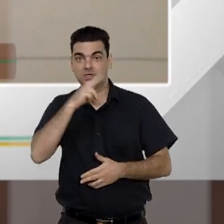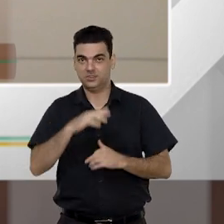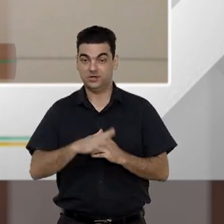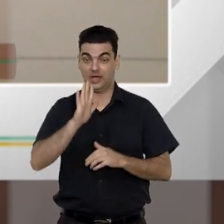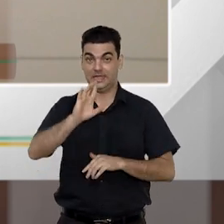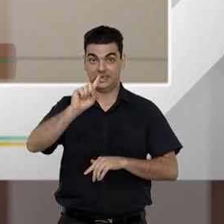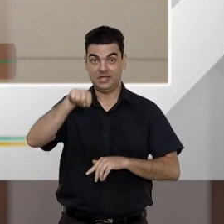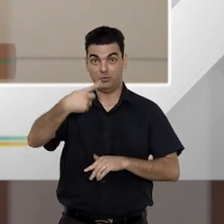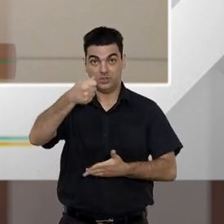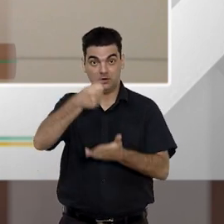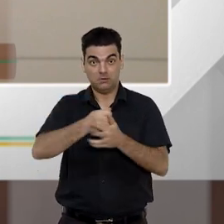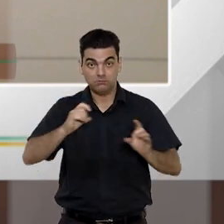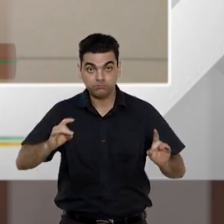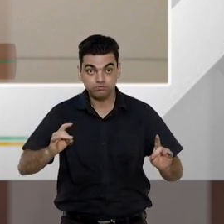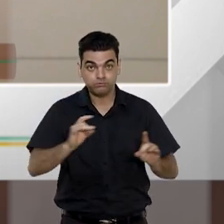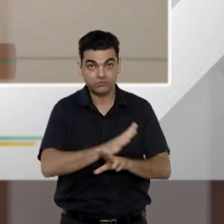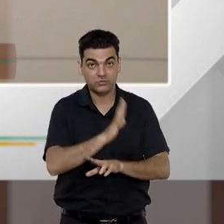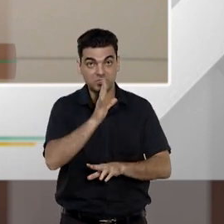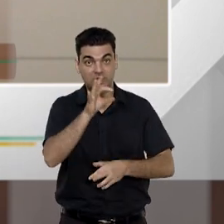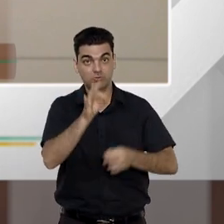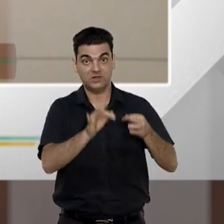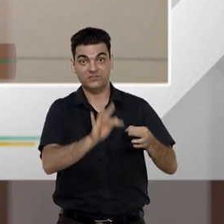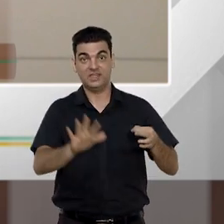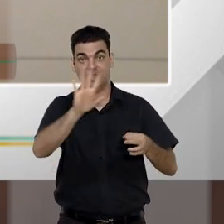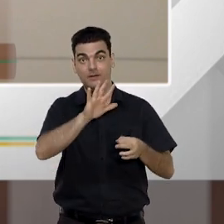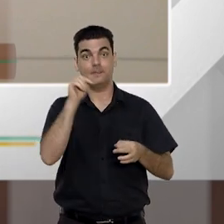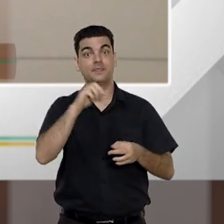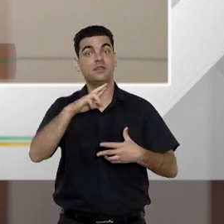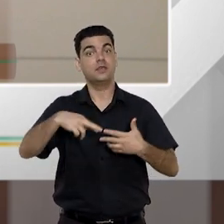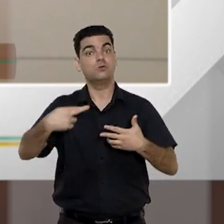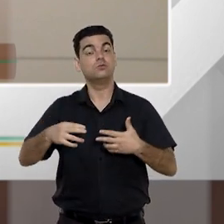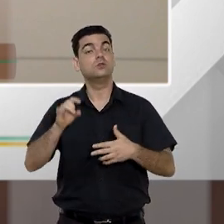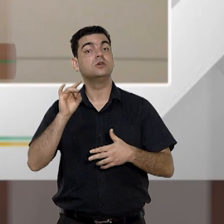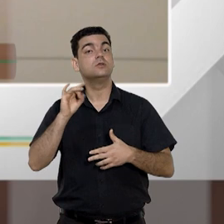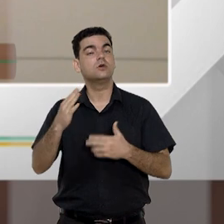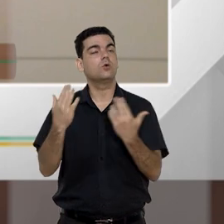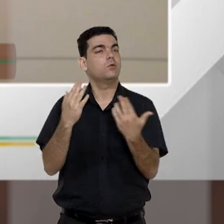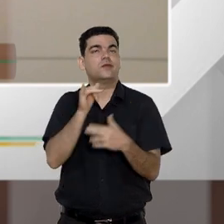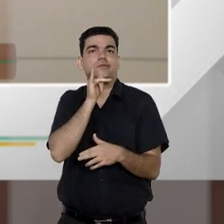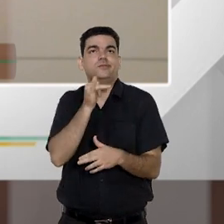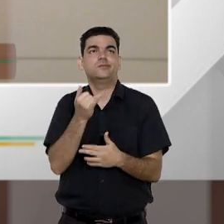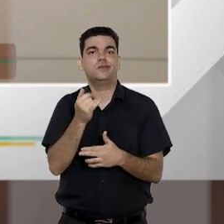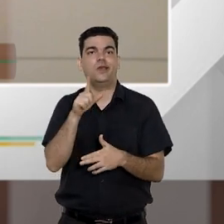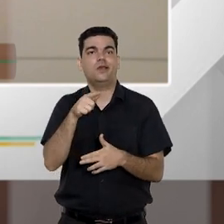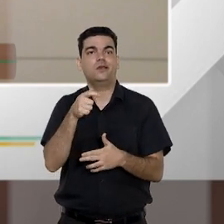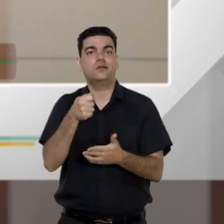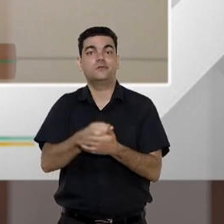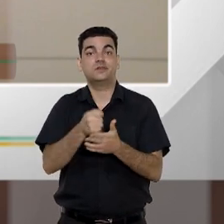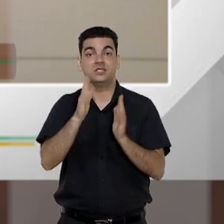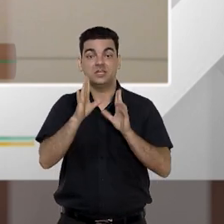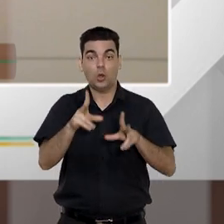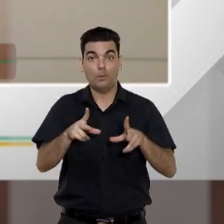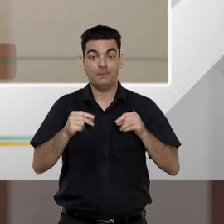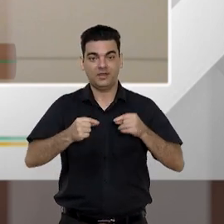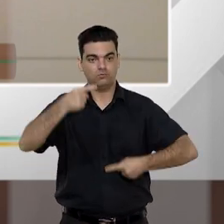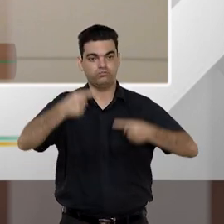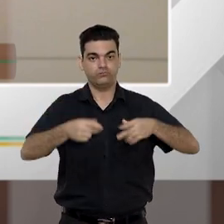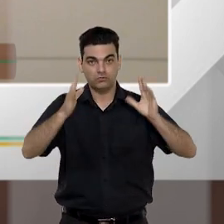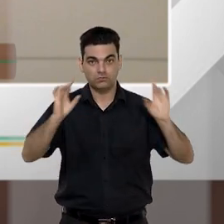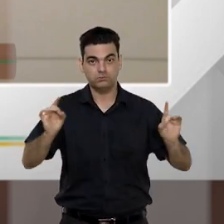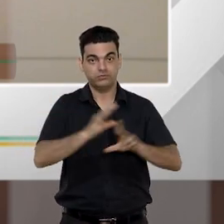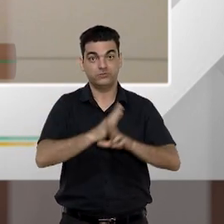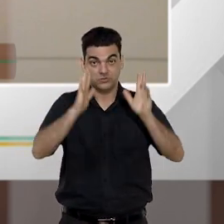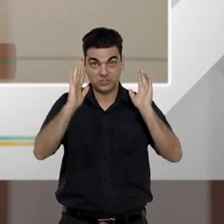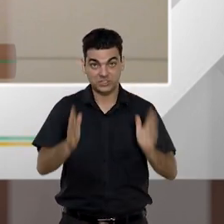urgência. Quanto à sentença, a sentença no juizado federal só permite recurso in nominato, caso seja uma sentença que tenha